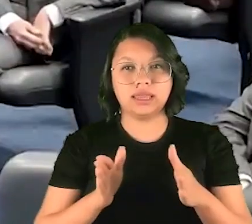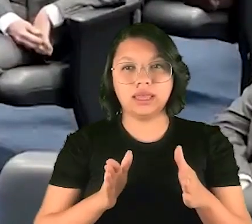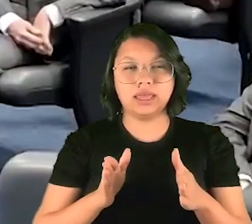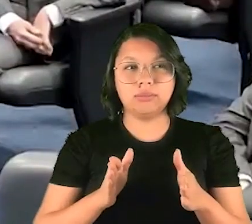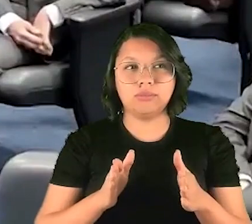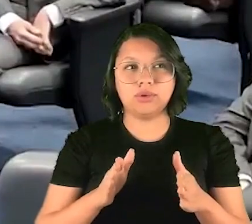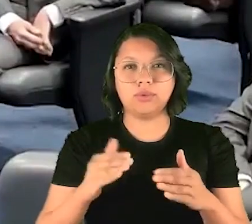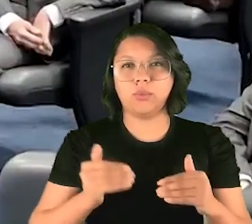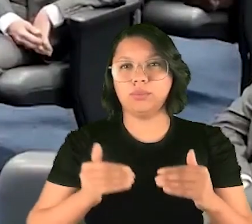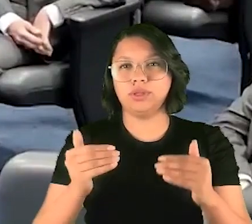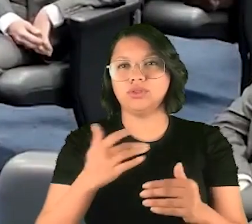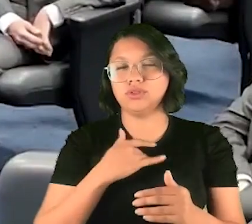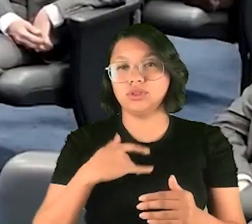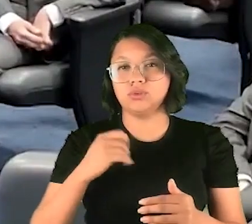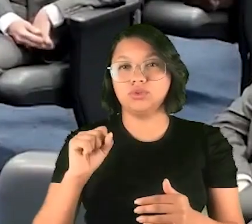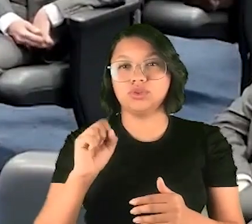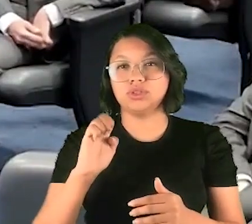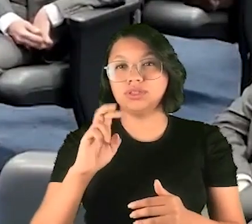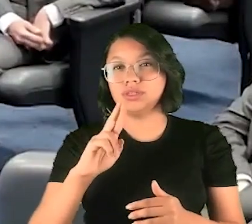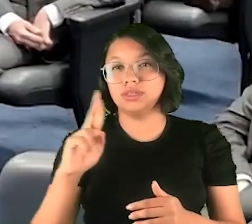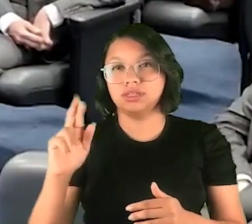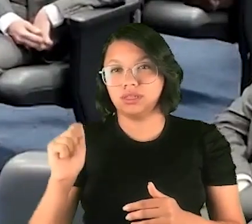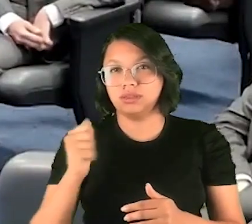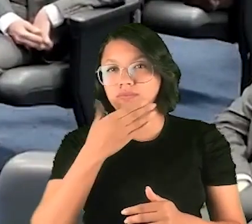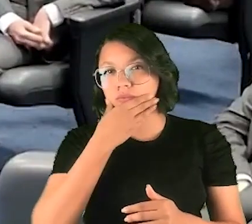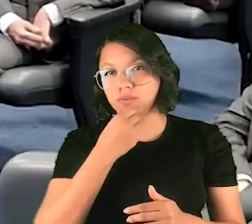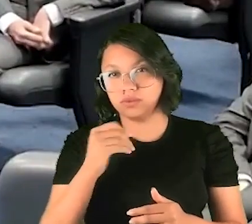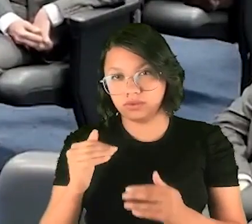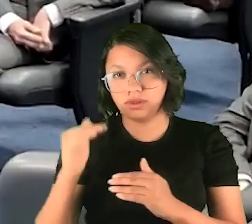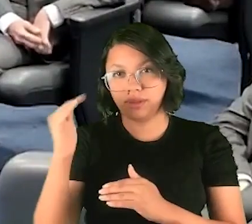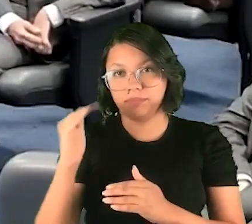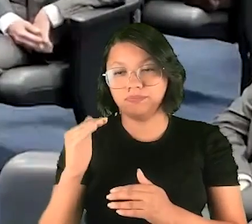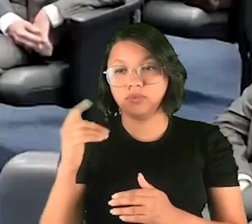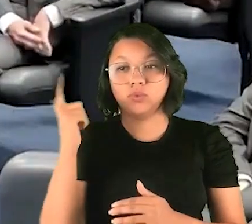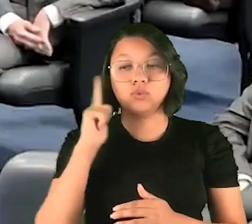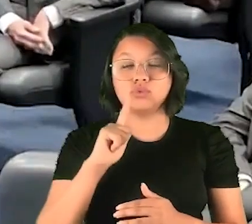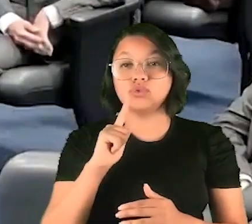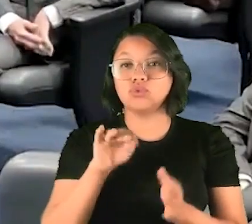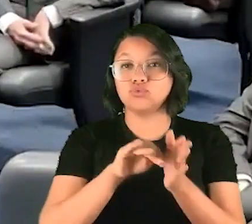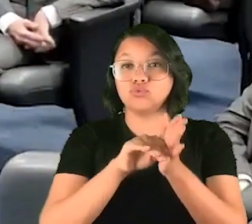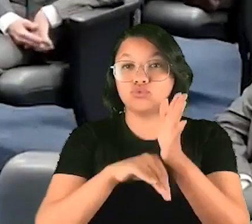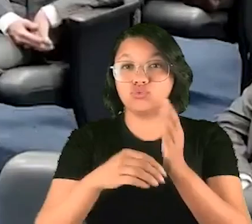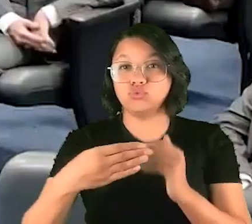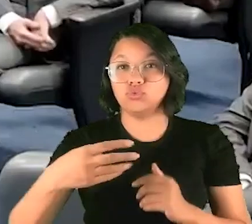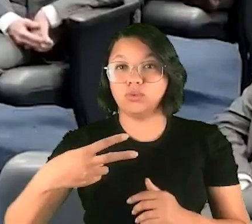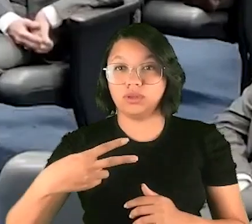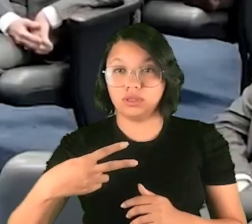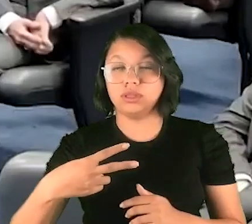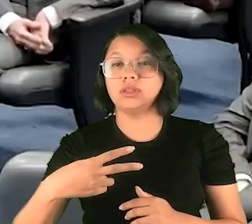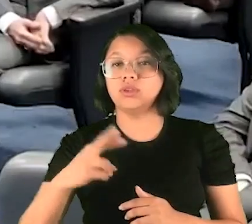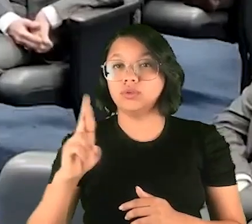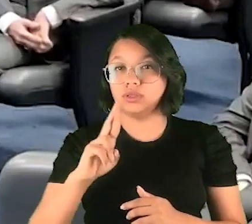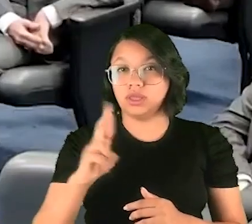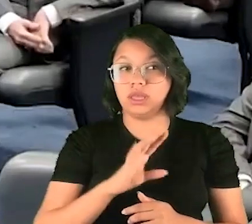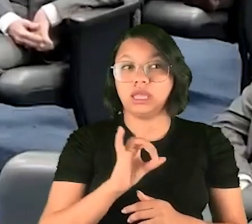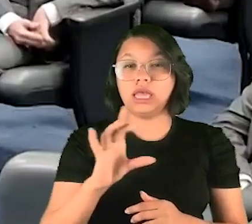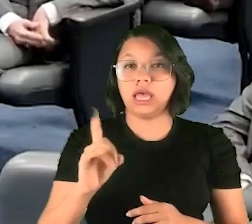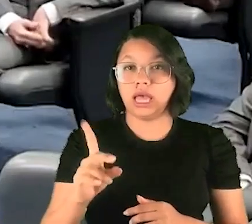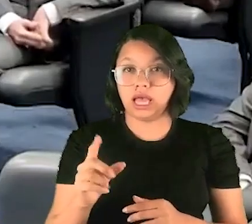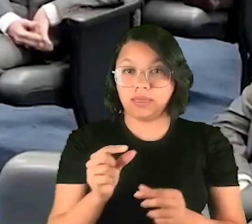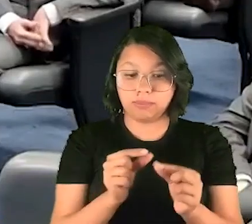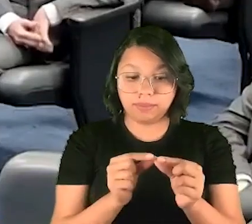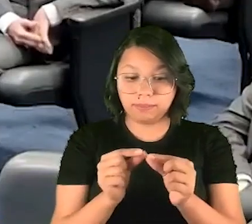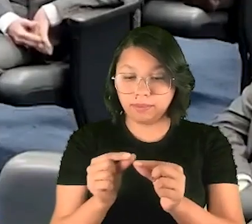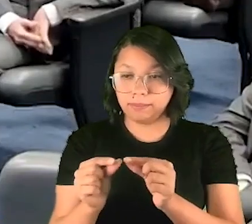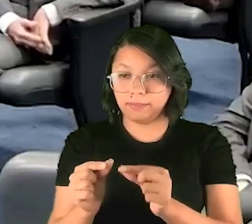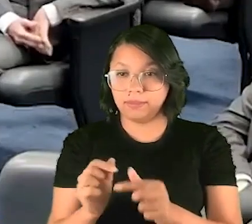bem, porque acabou sendo resolvido, o Serra era ministro da Saúde e acabou incorporando. Na época, ele conseguiu um desconto de R$